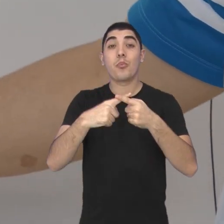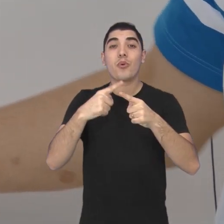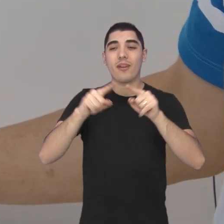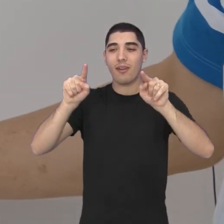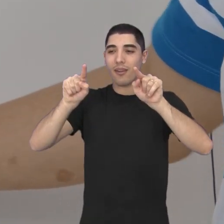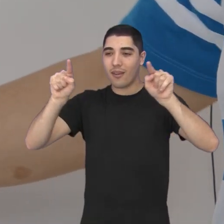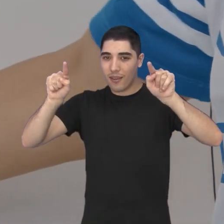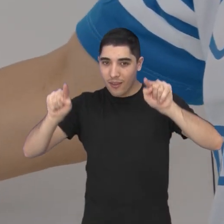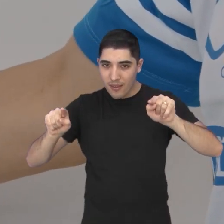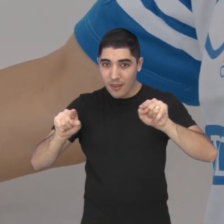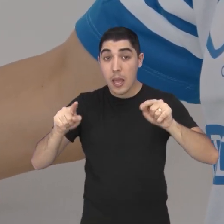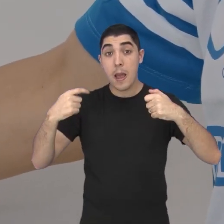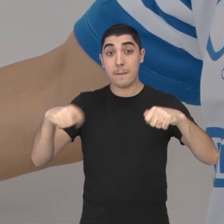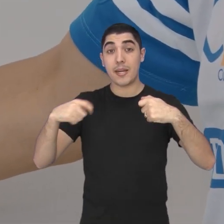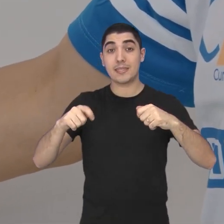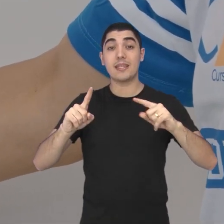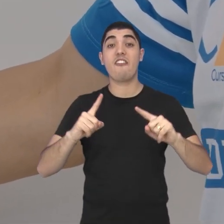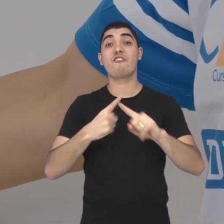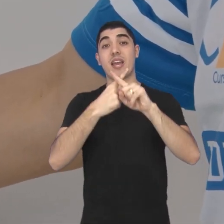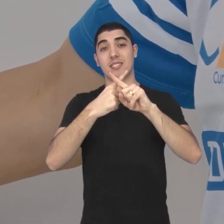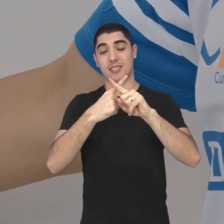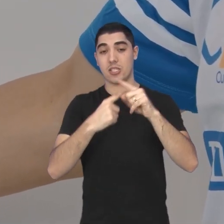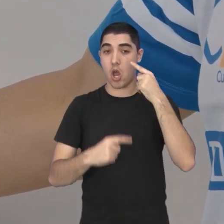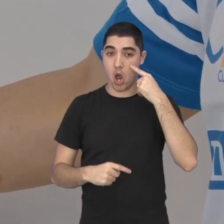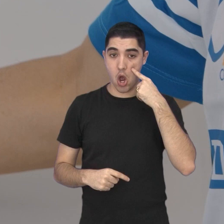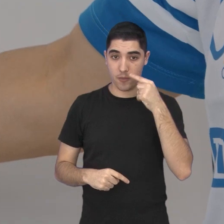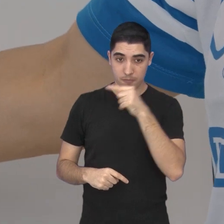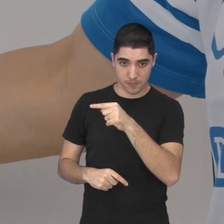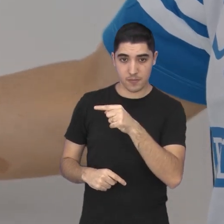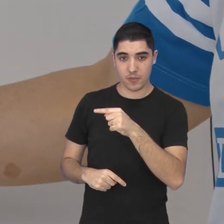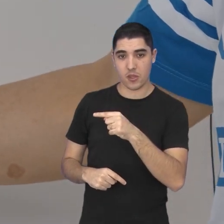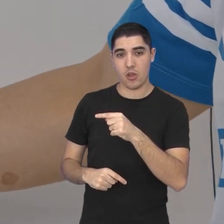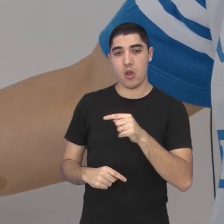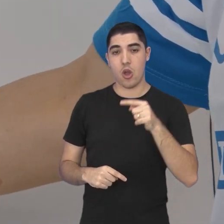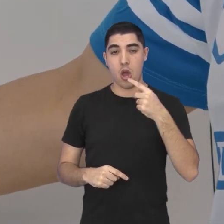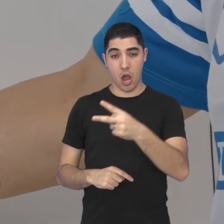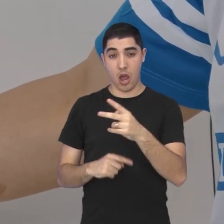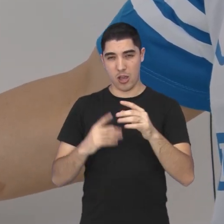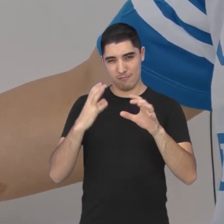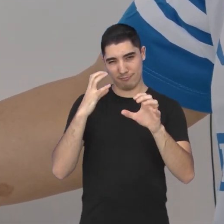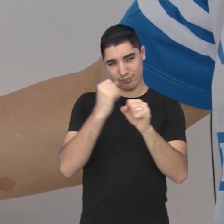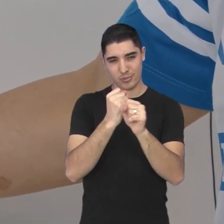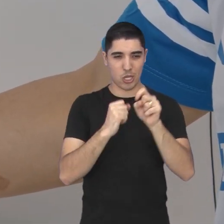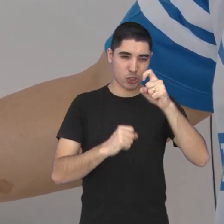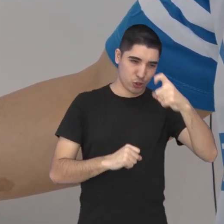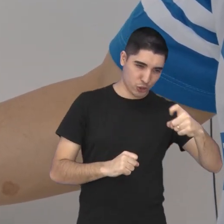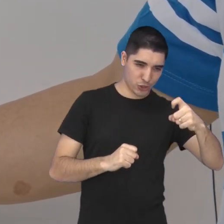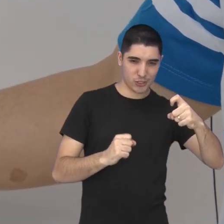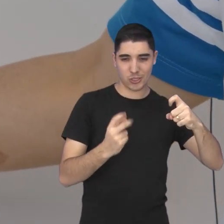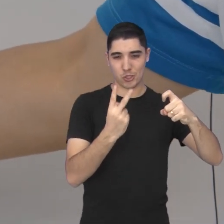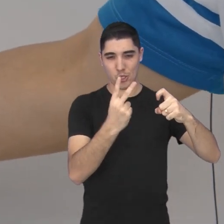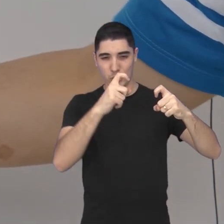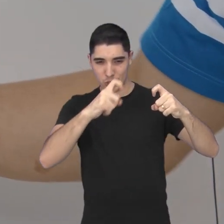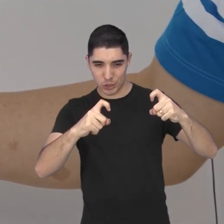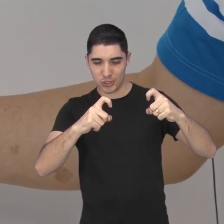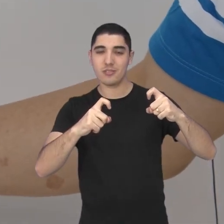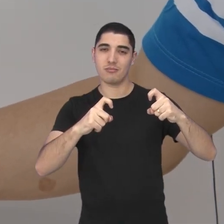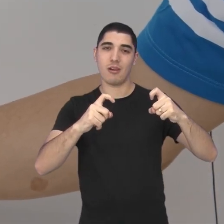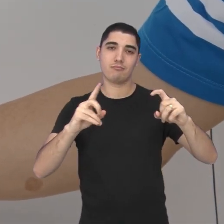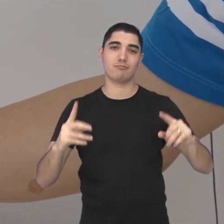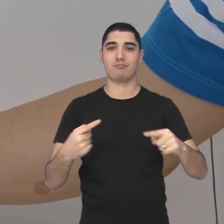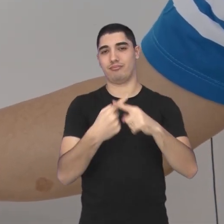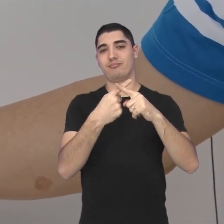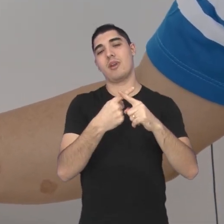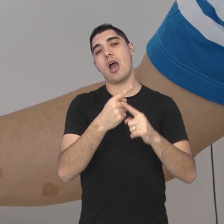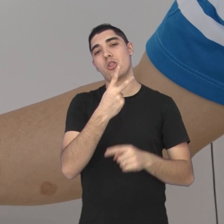do colchete aqui, ok? Então, isso aqui vai ficar, esse x vai multiplicar aqui, 2x quadrado, esse